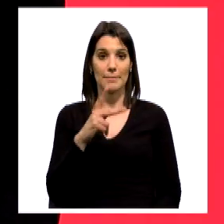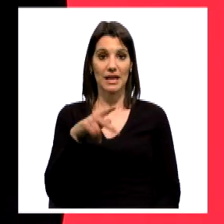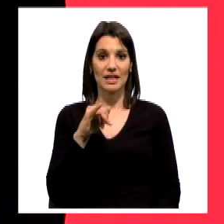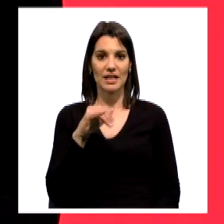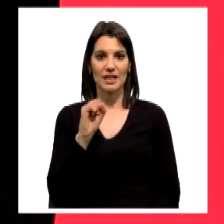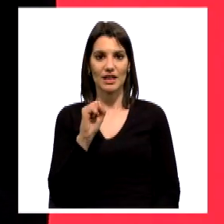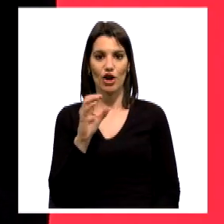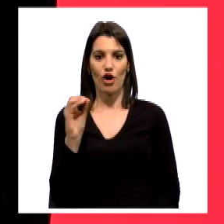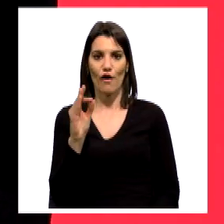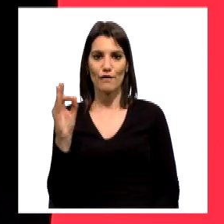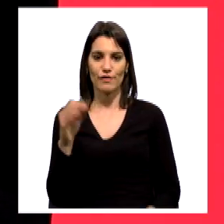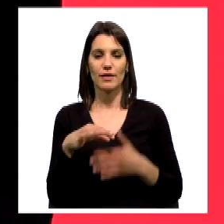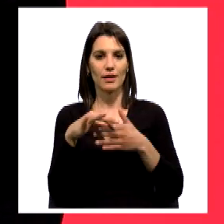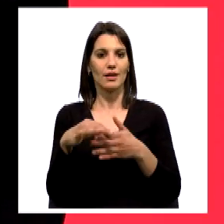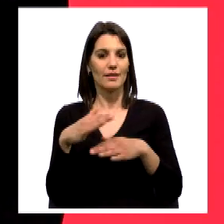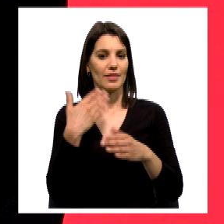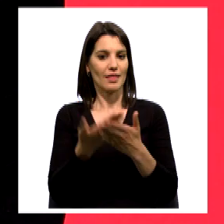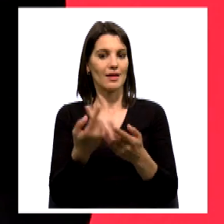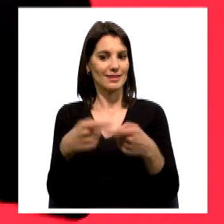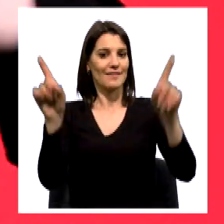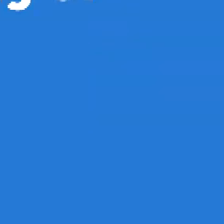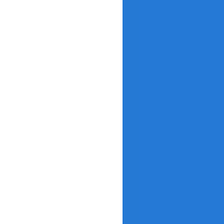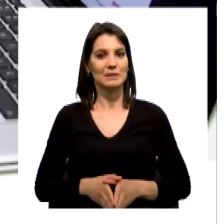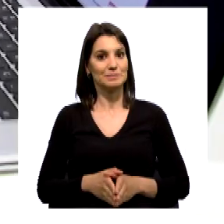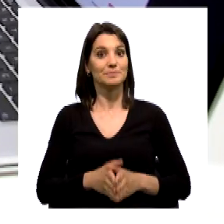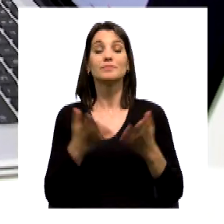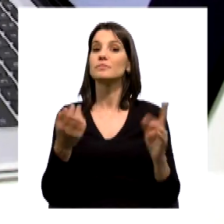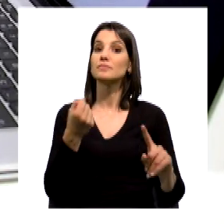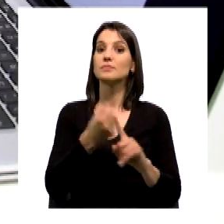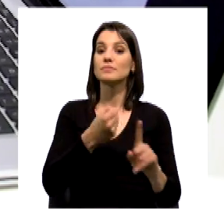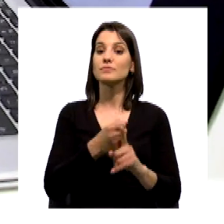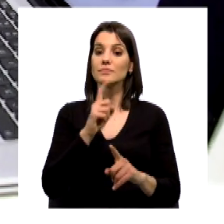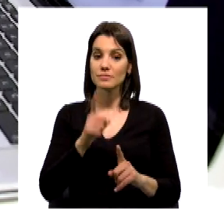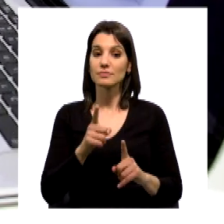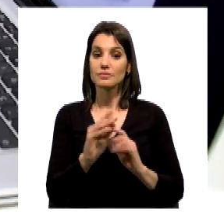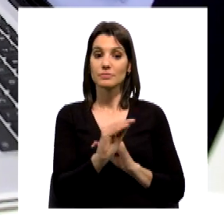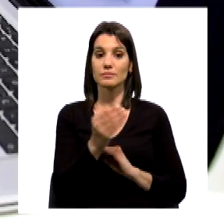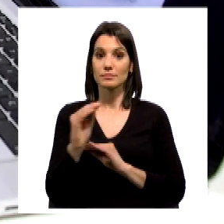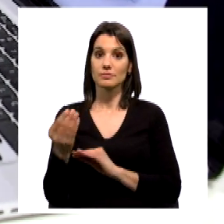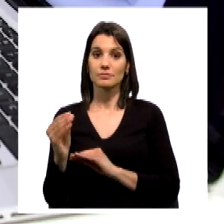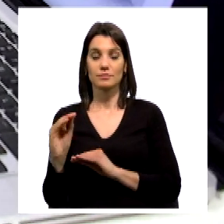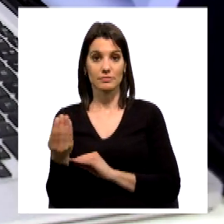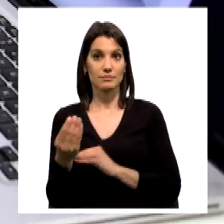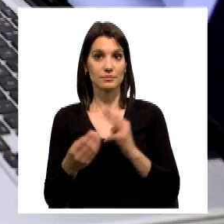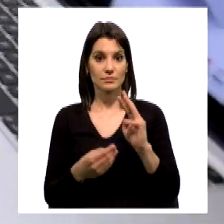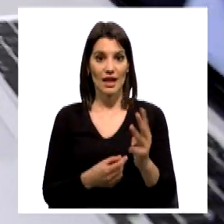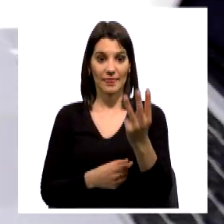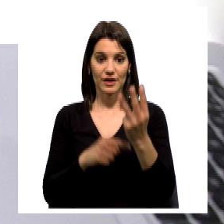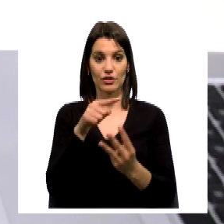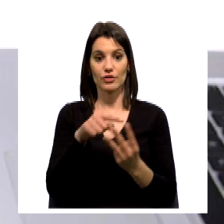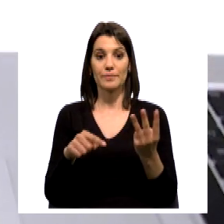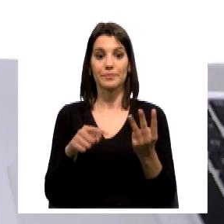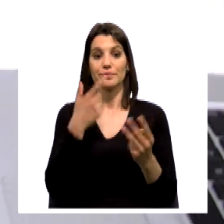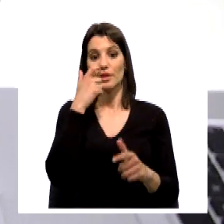Hoje o Making Of é um guia para fazer a diferença. No fundo, o desafio eram 3 peças com que